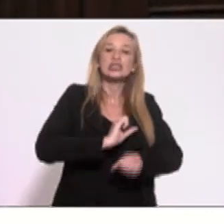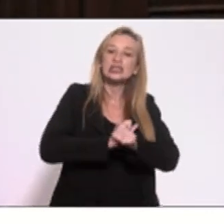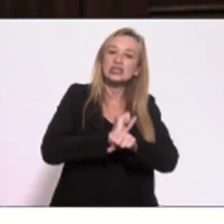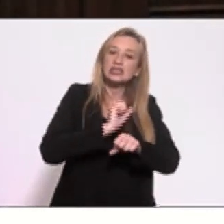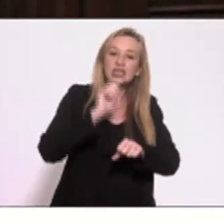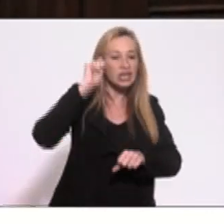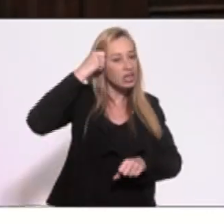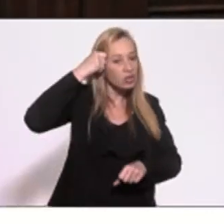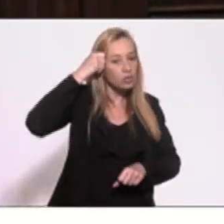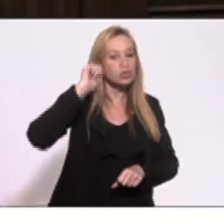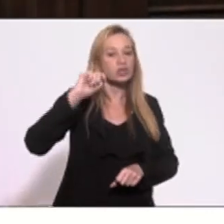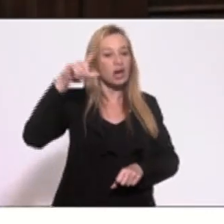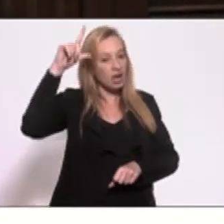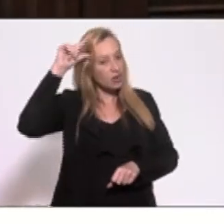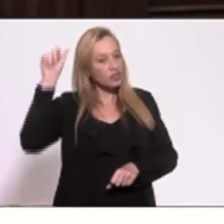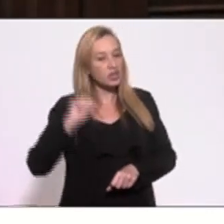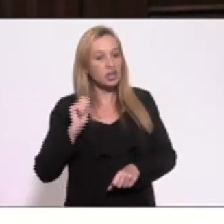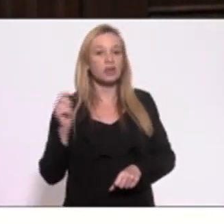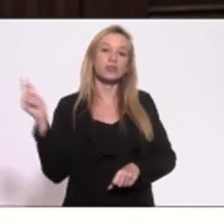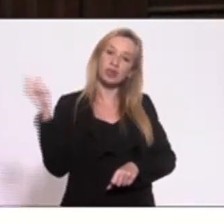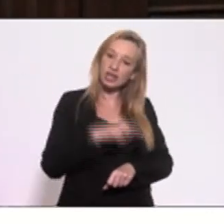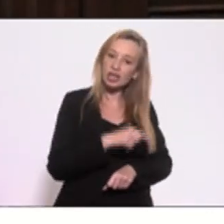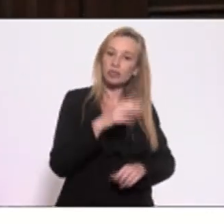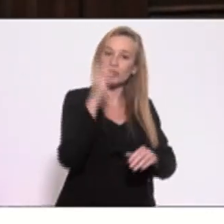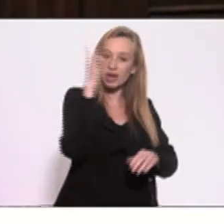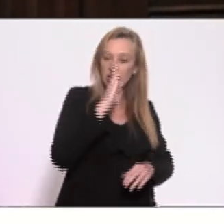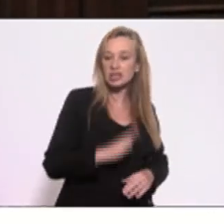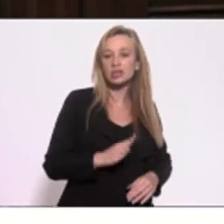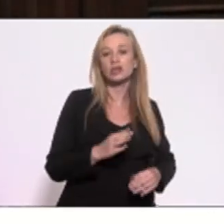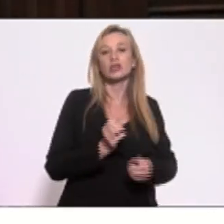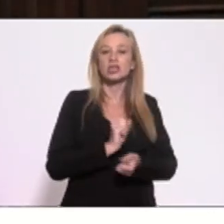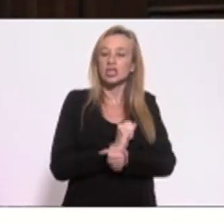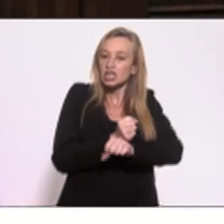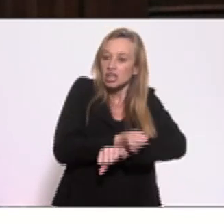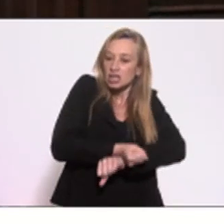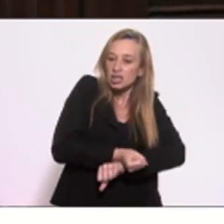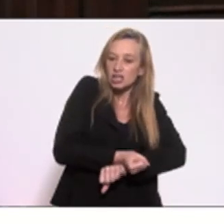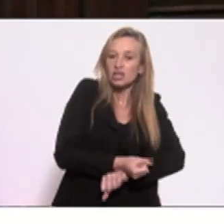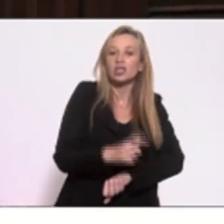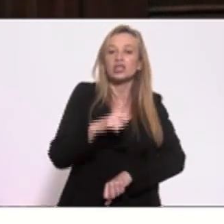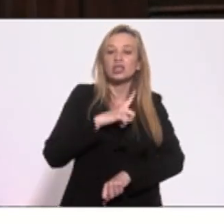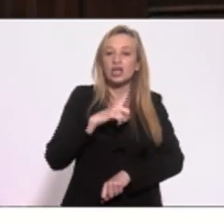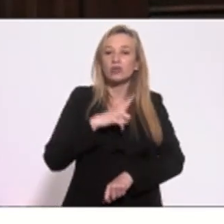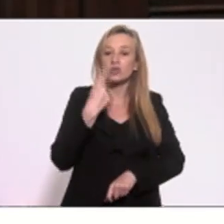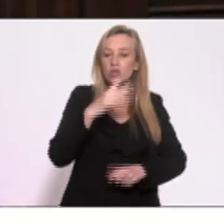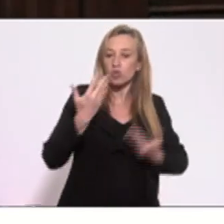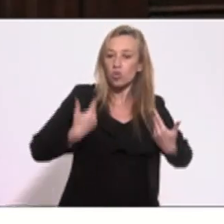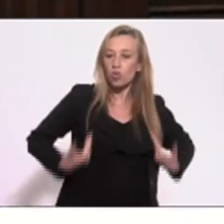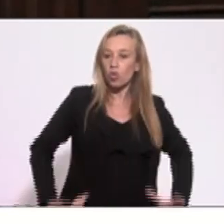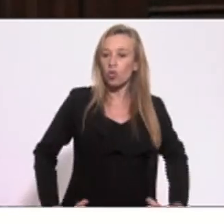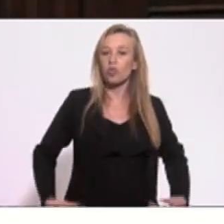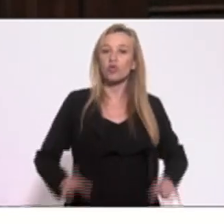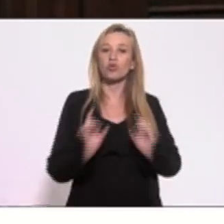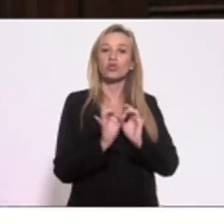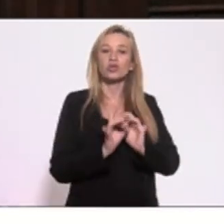negros africanos para cá, para o Brasil, para serem escravizados, terem seus